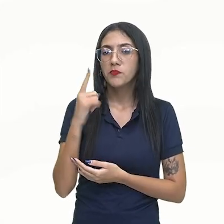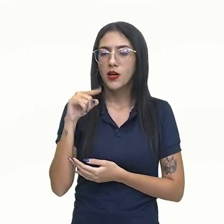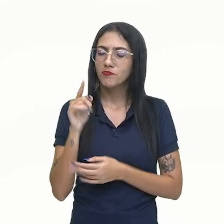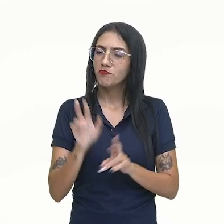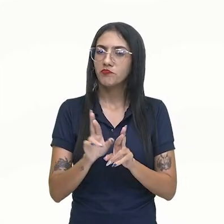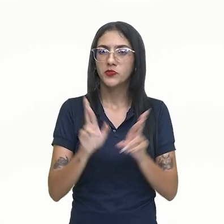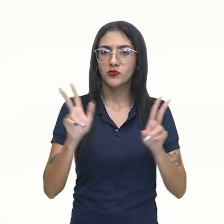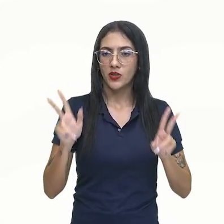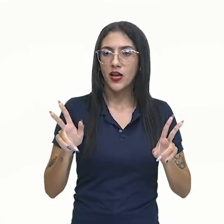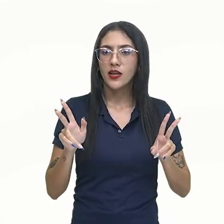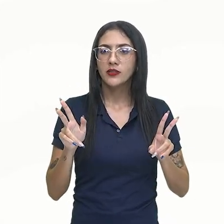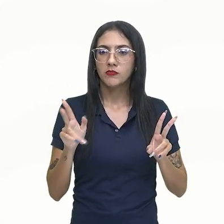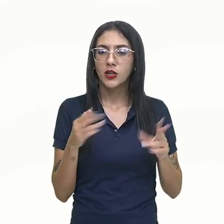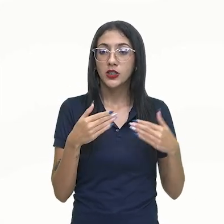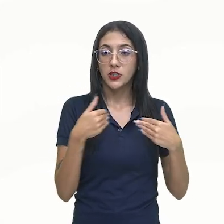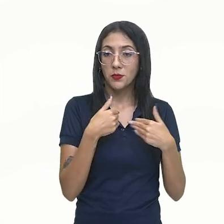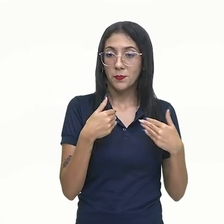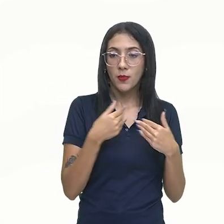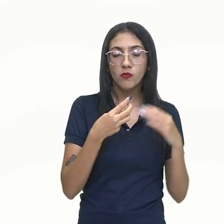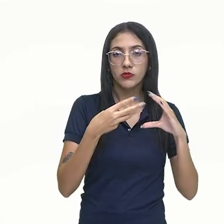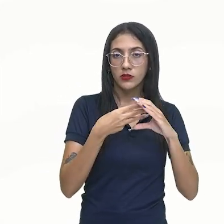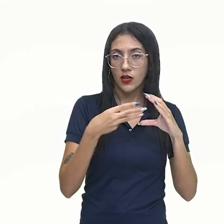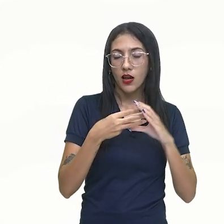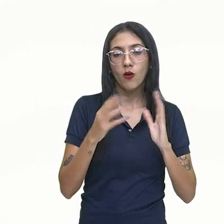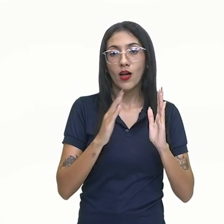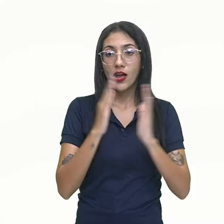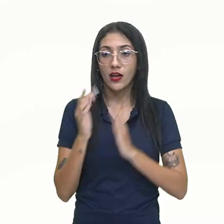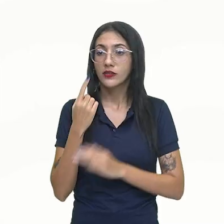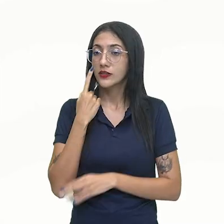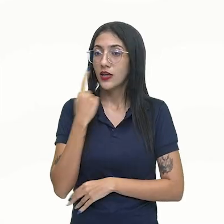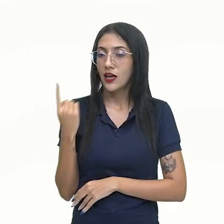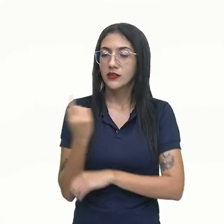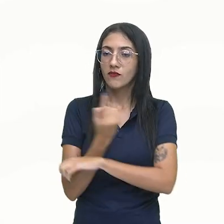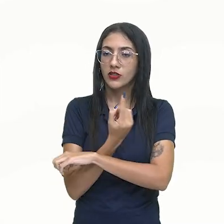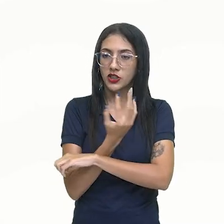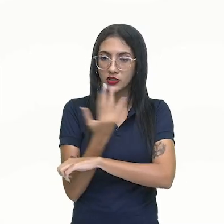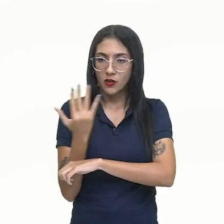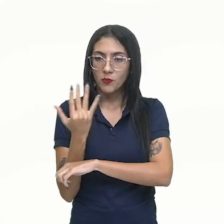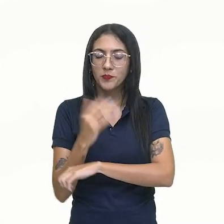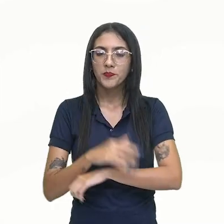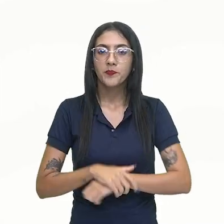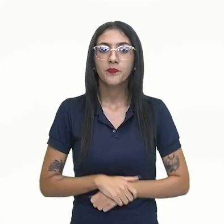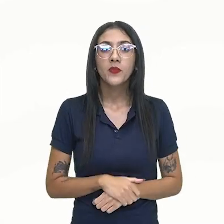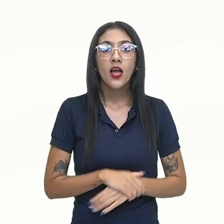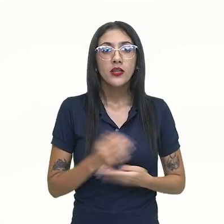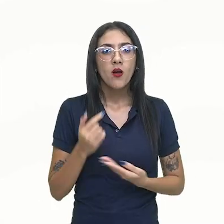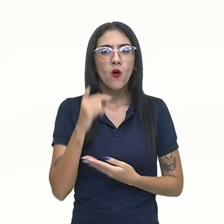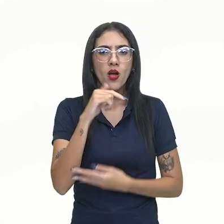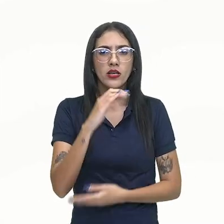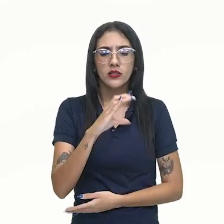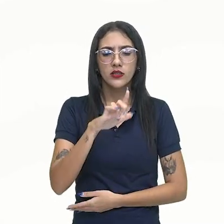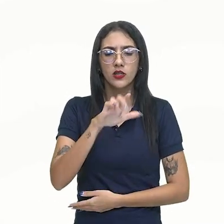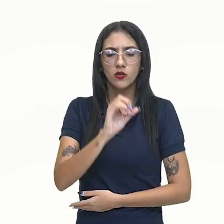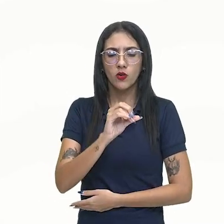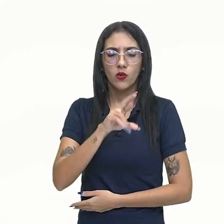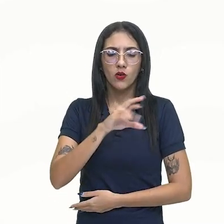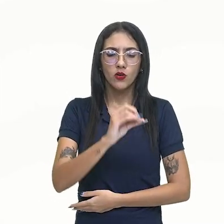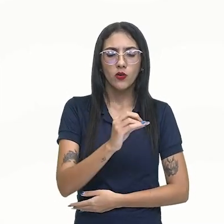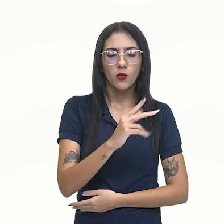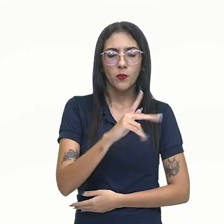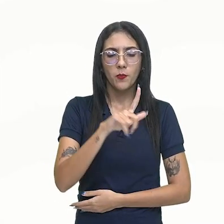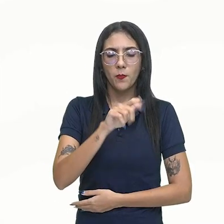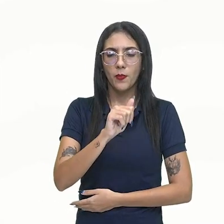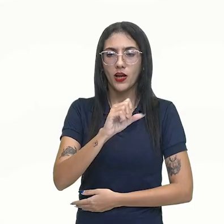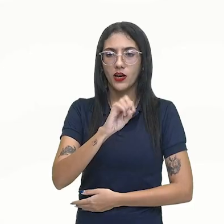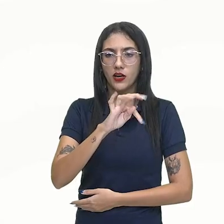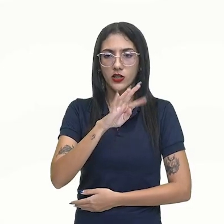célula e outra, uma célula animal e uma célula vegetal. Esses cloroplastos, né, que fazem parte da classificação dos